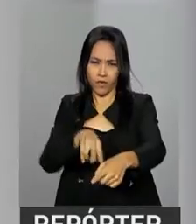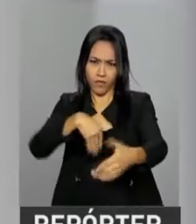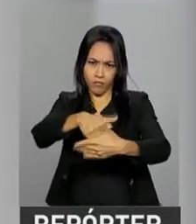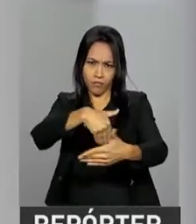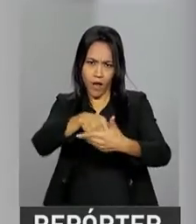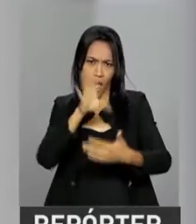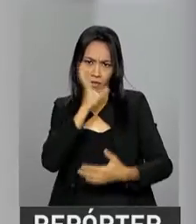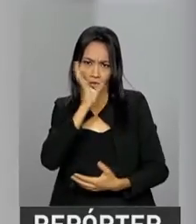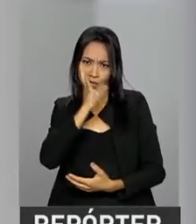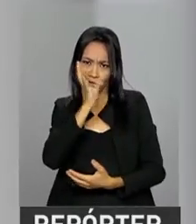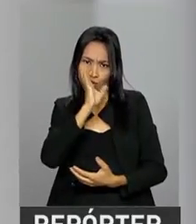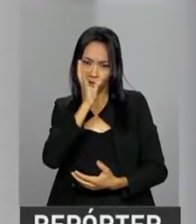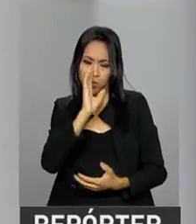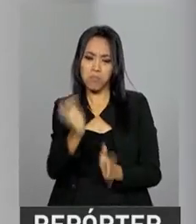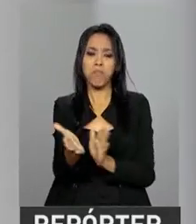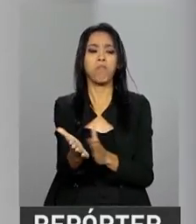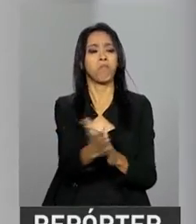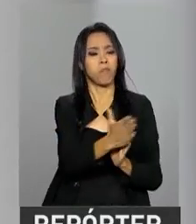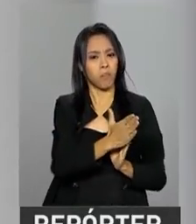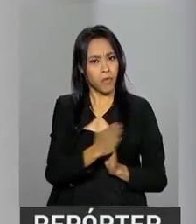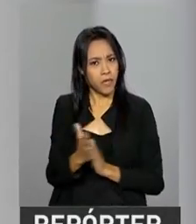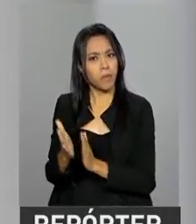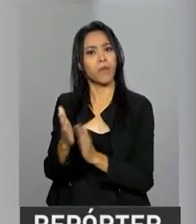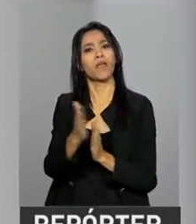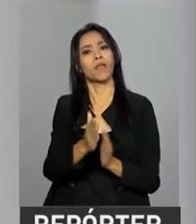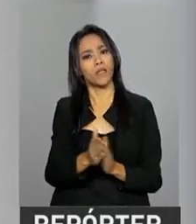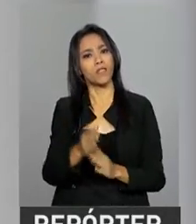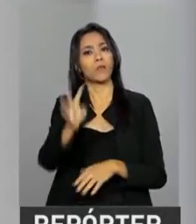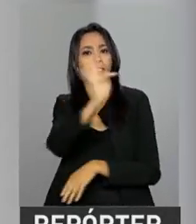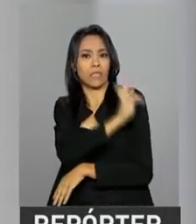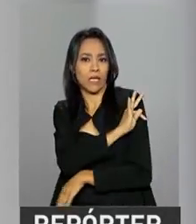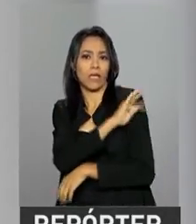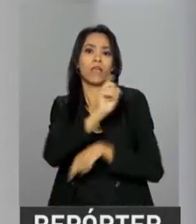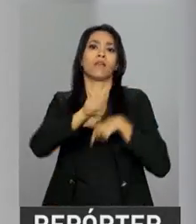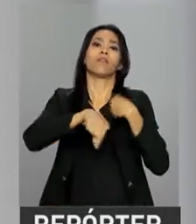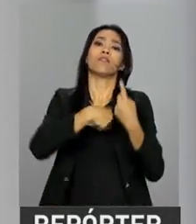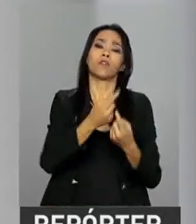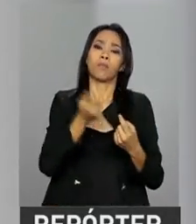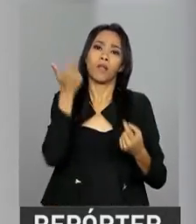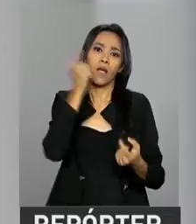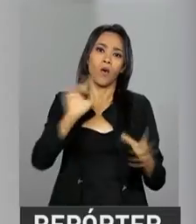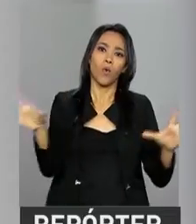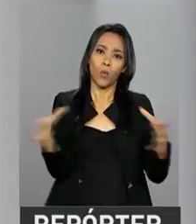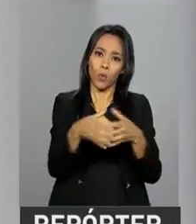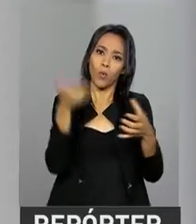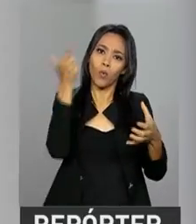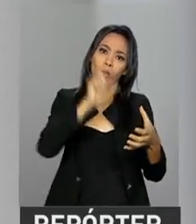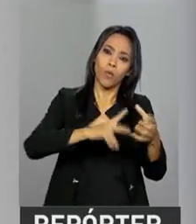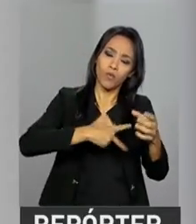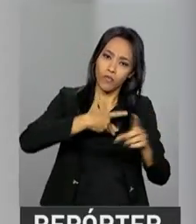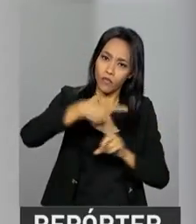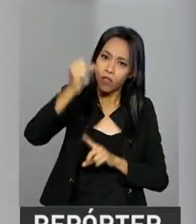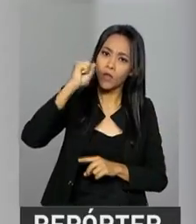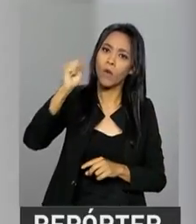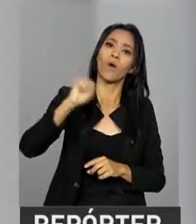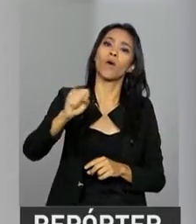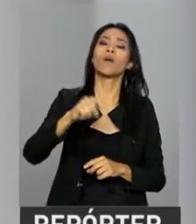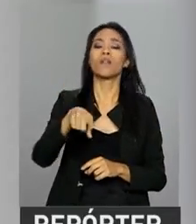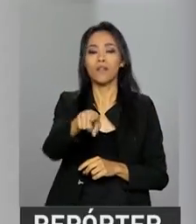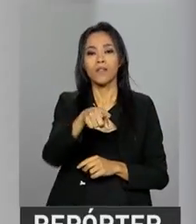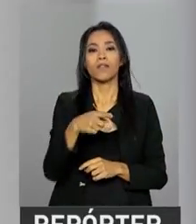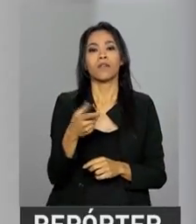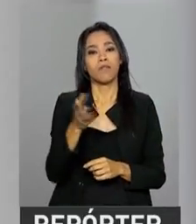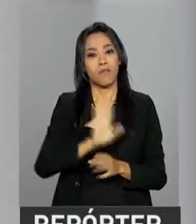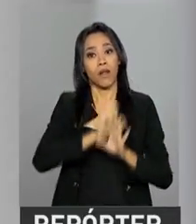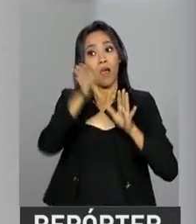partida, parabenizou o treinador Tite e os jogadores pela vitória e os cumprimentou pela classificação antecipada